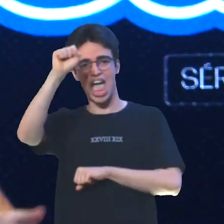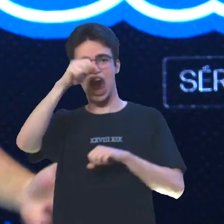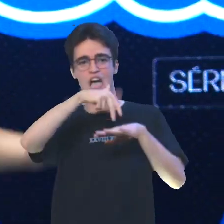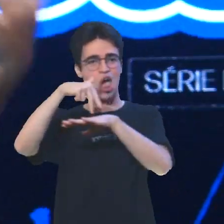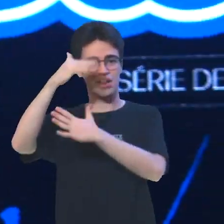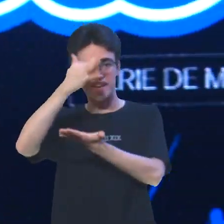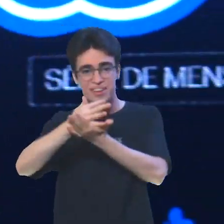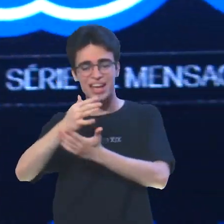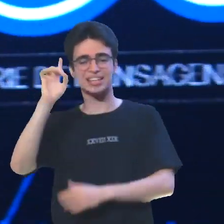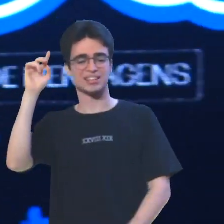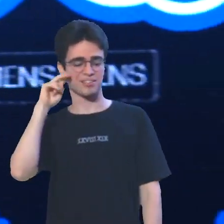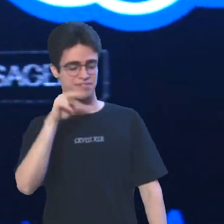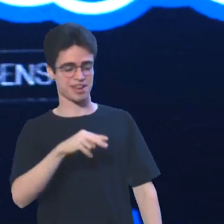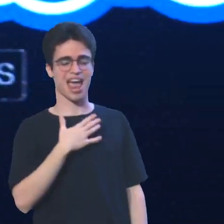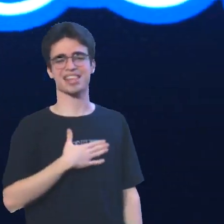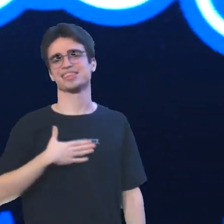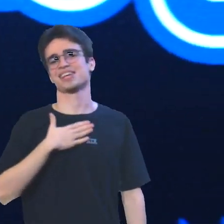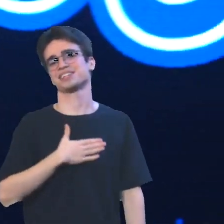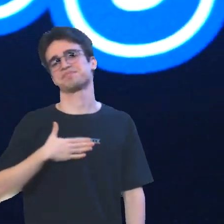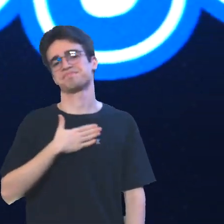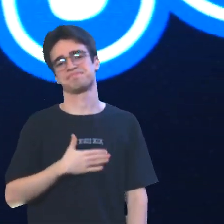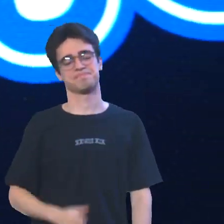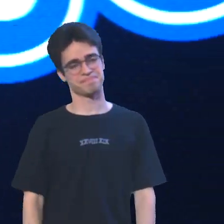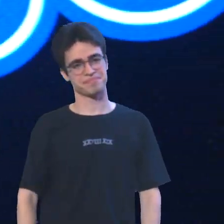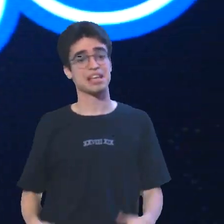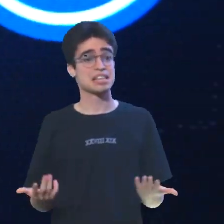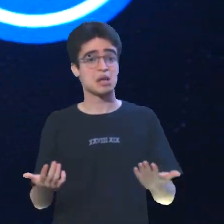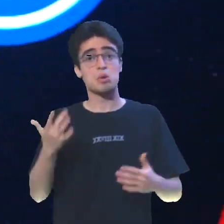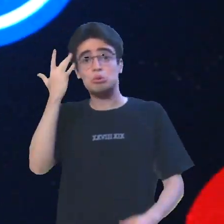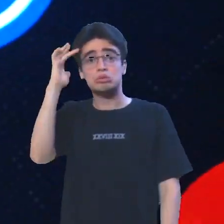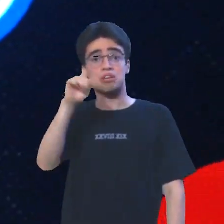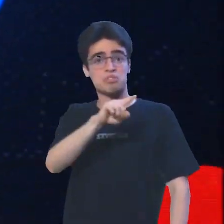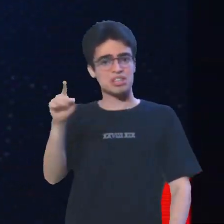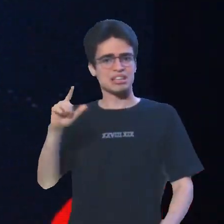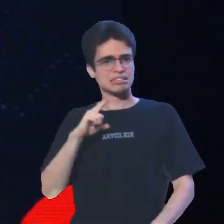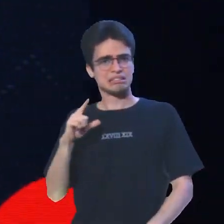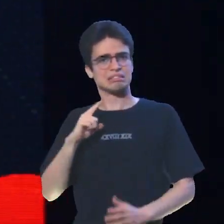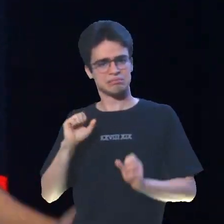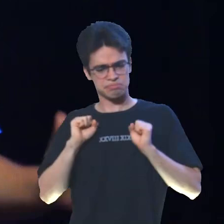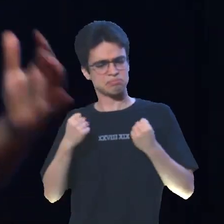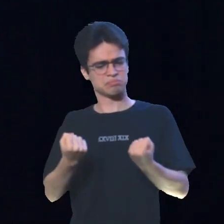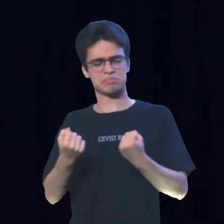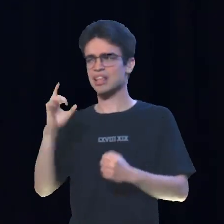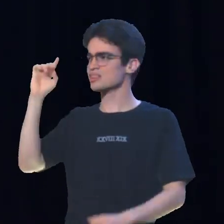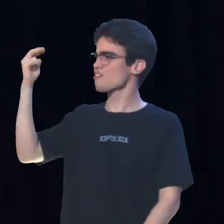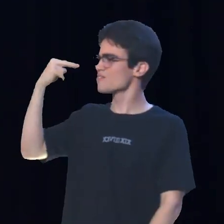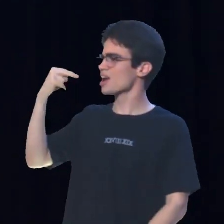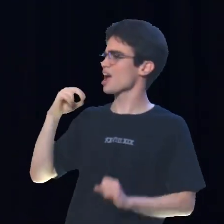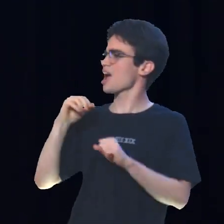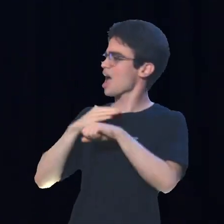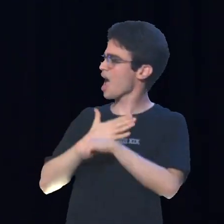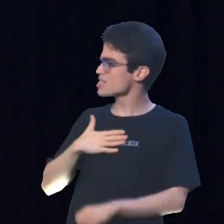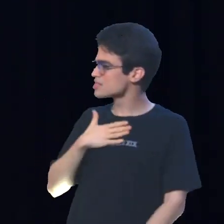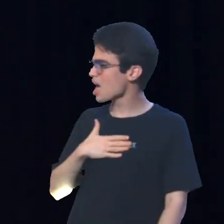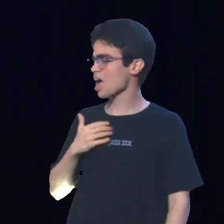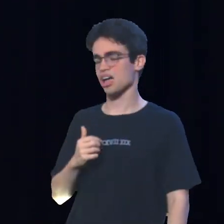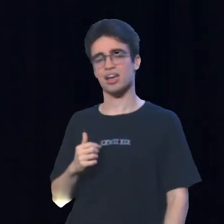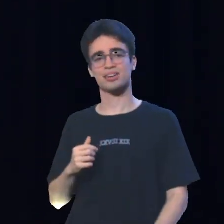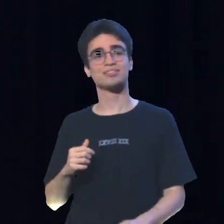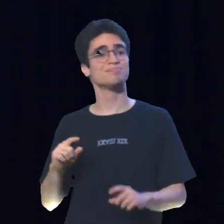Eu não sei se você é uma pessoa que busca agradar o Senhor, mas essa